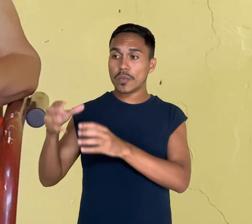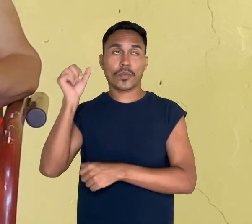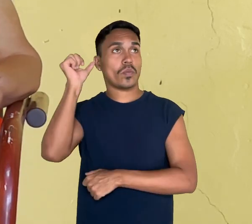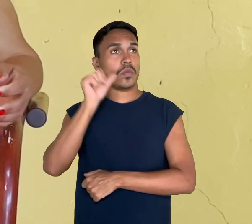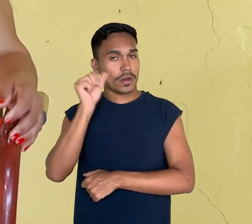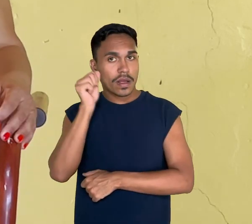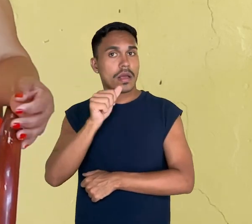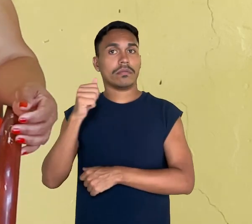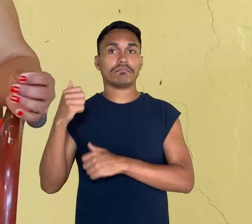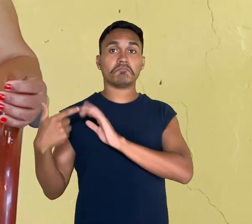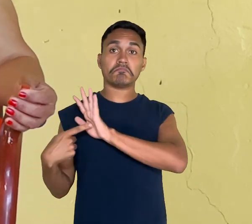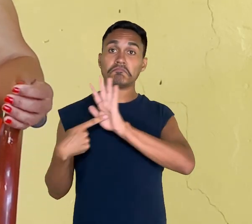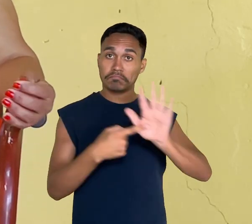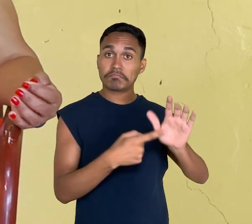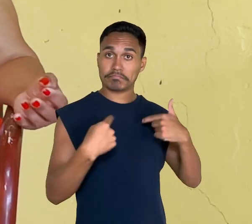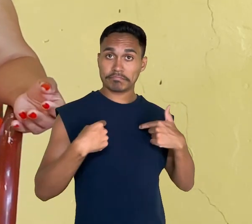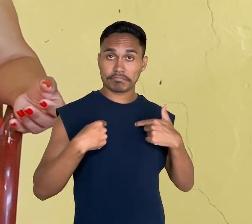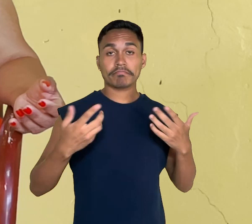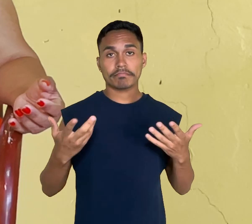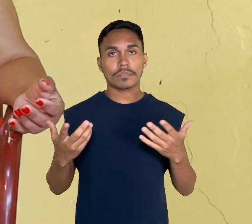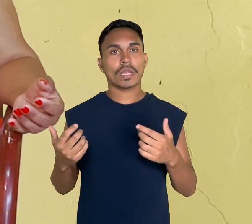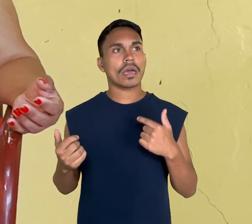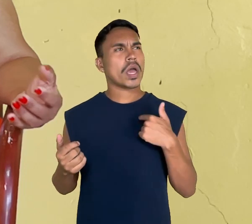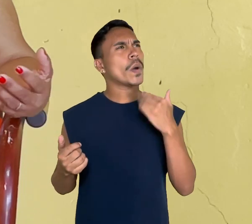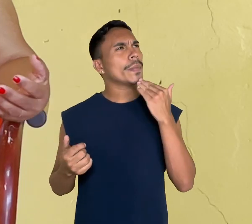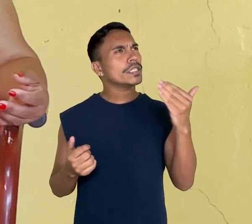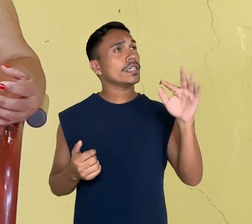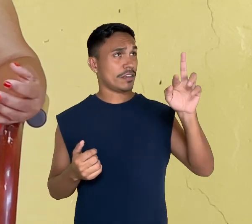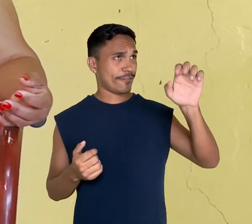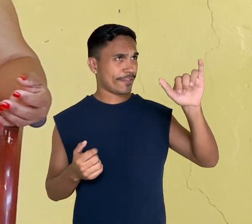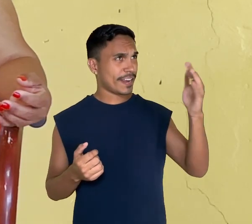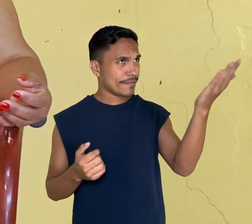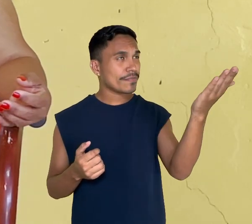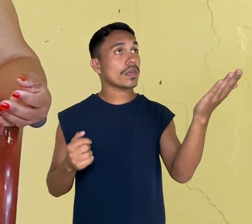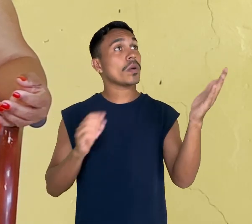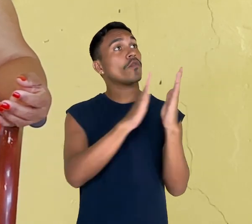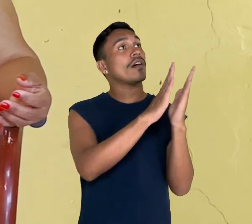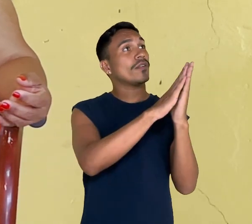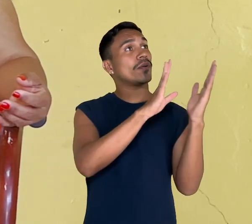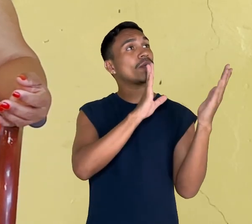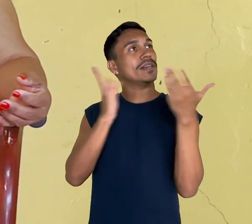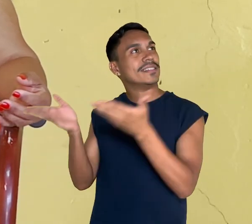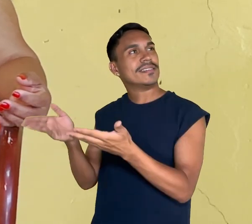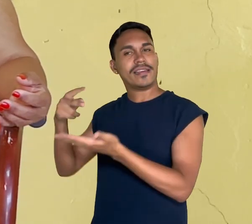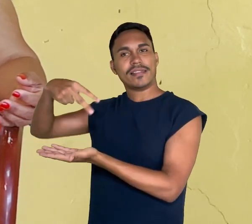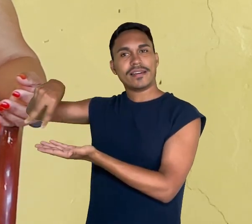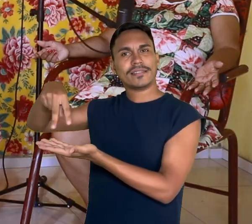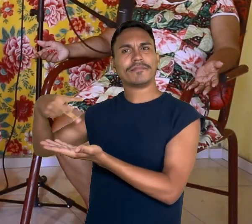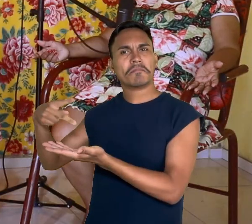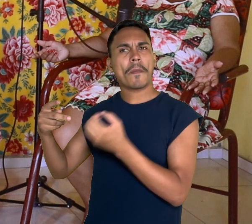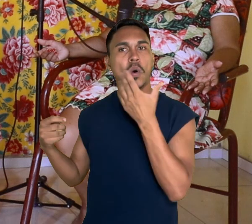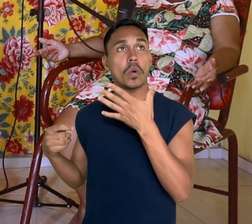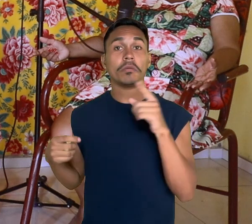mulher, e se não for pedir demais, eu gostaria muito que você fosse ver a brincadeira dela, a brincadeira é muito boa.